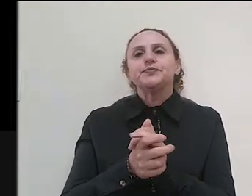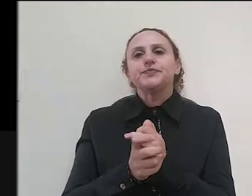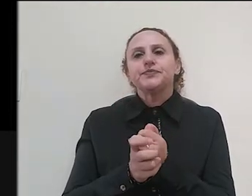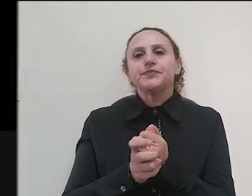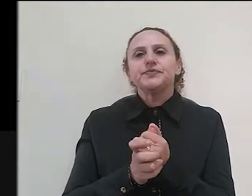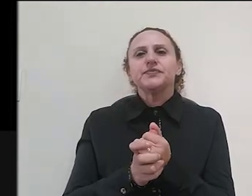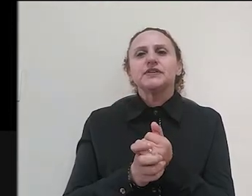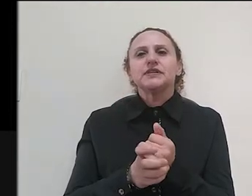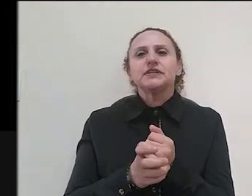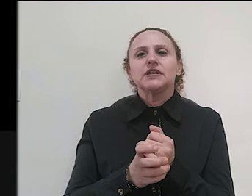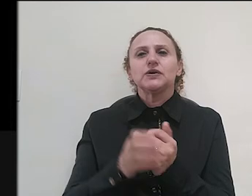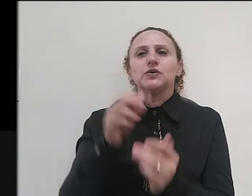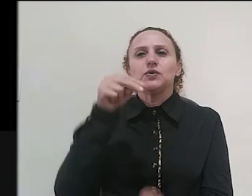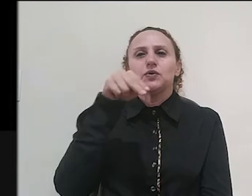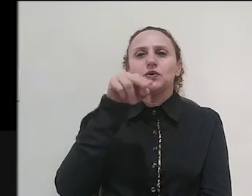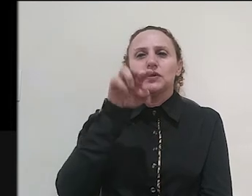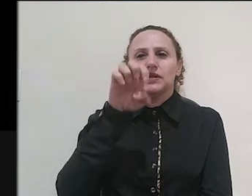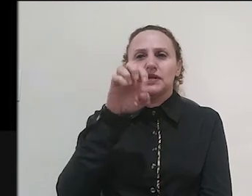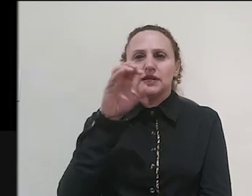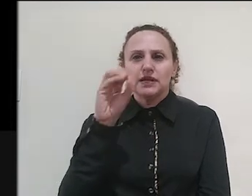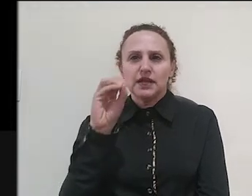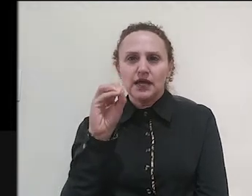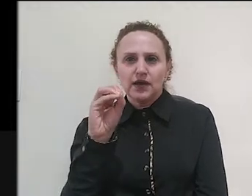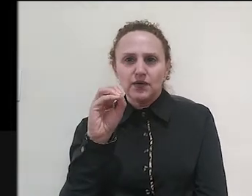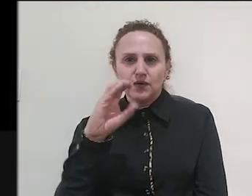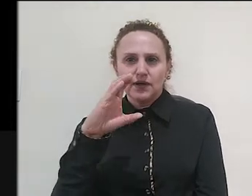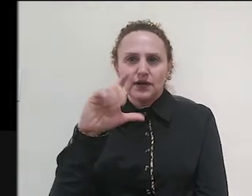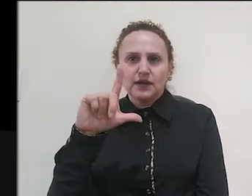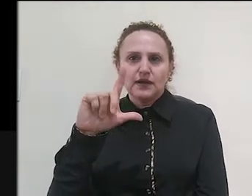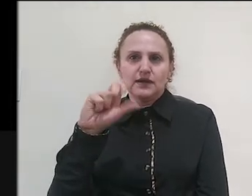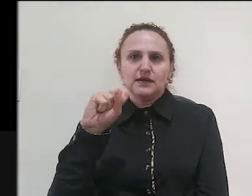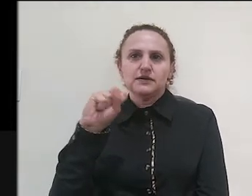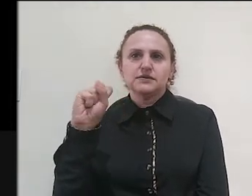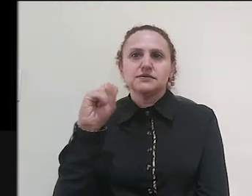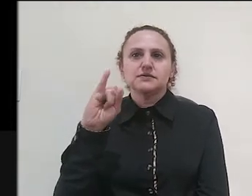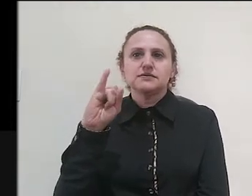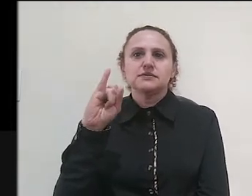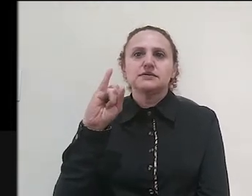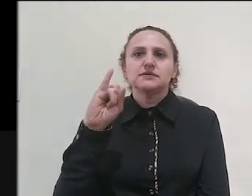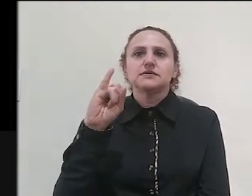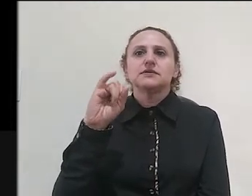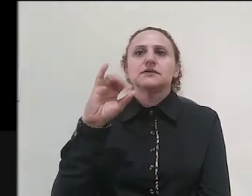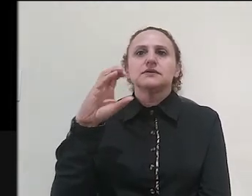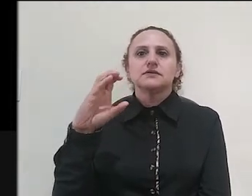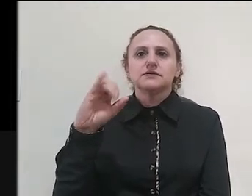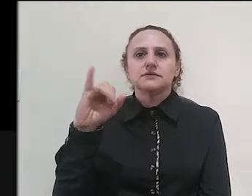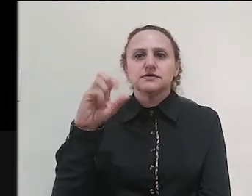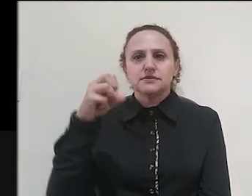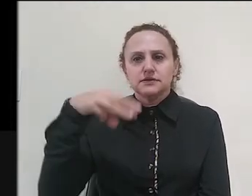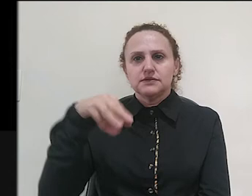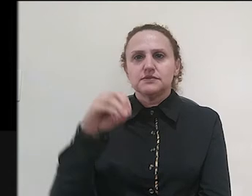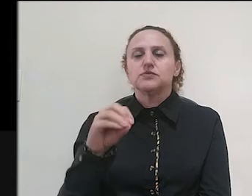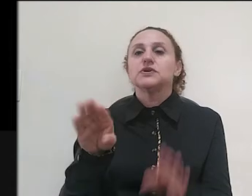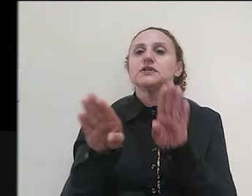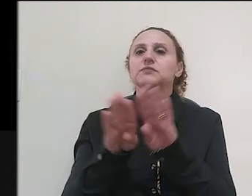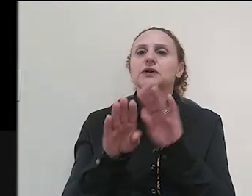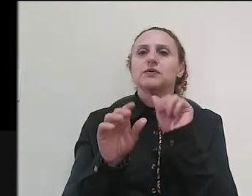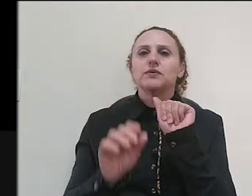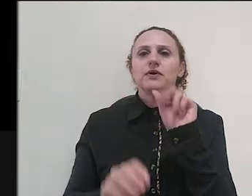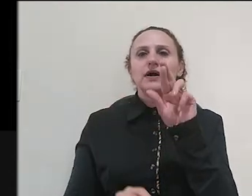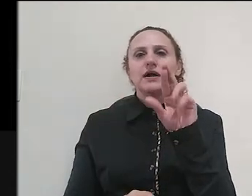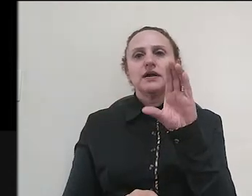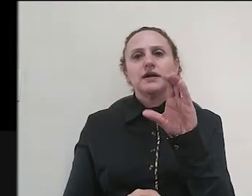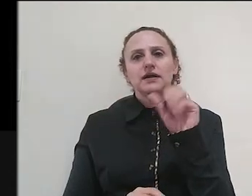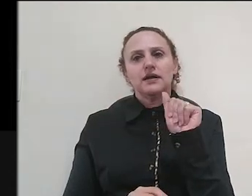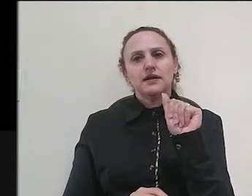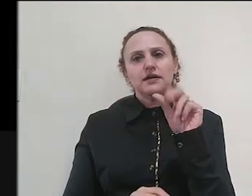Neoclassicismo e arcadismo são dois nomes para um período semelhante, mas que acontecem em lugares diferentes. Neoclassicismo é essa ideia de